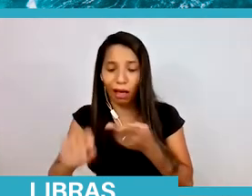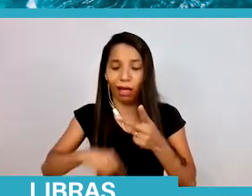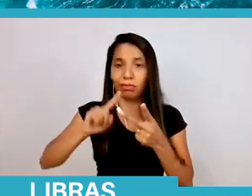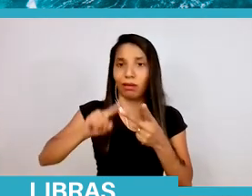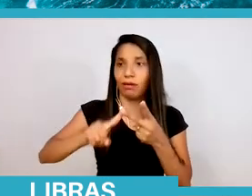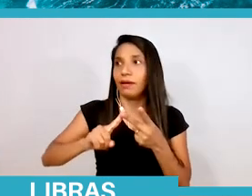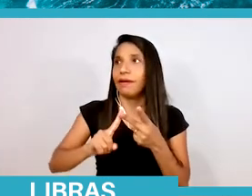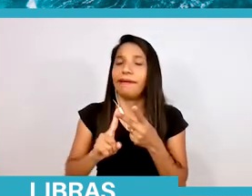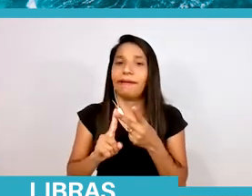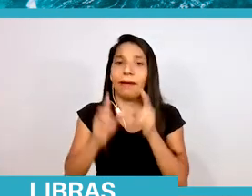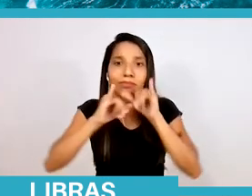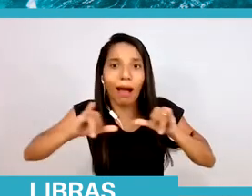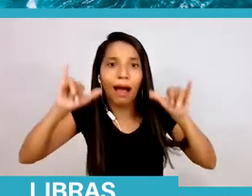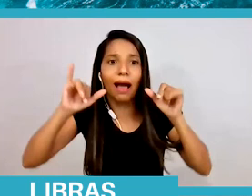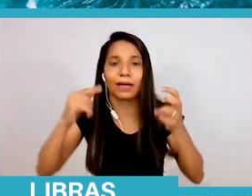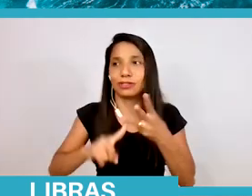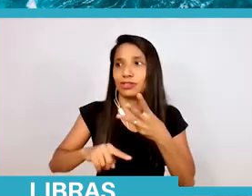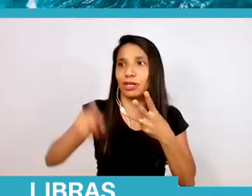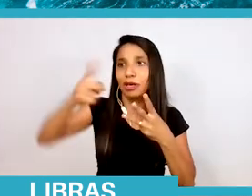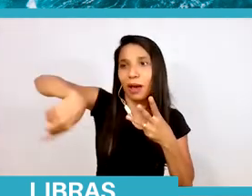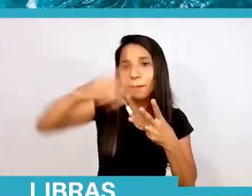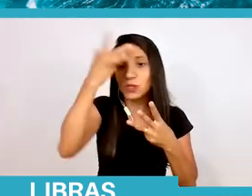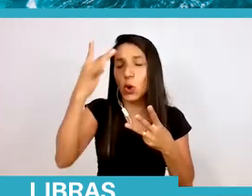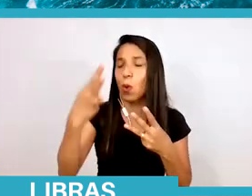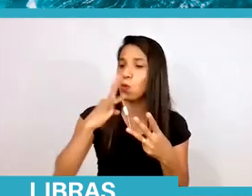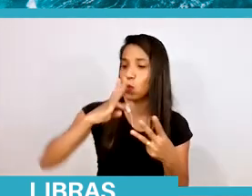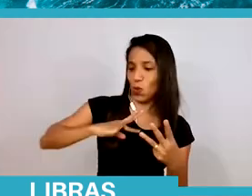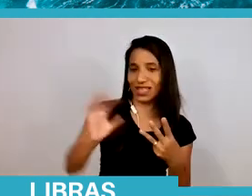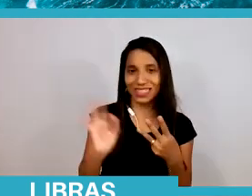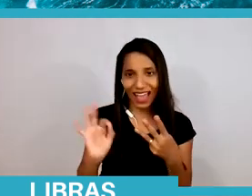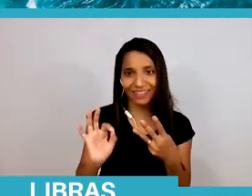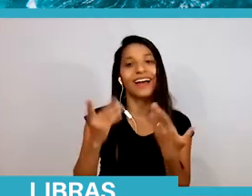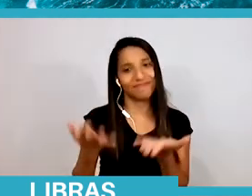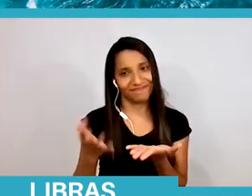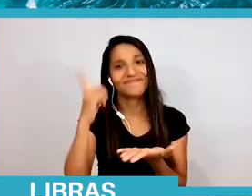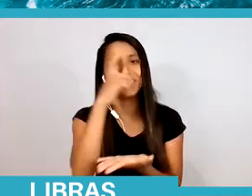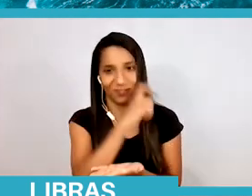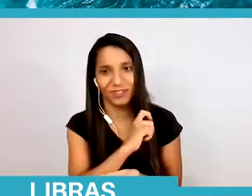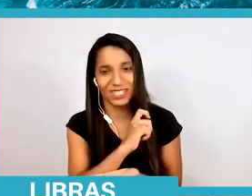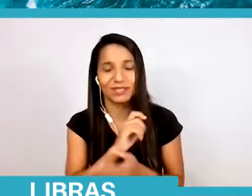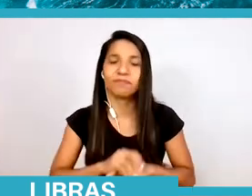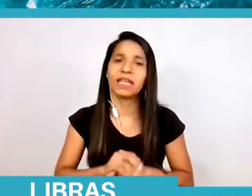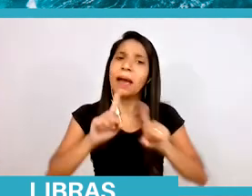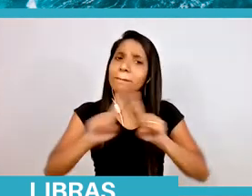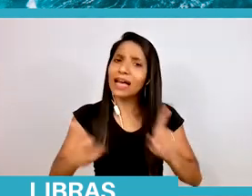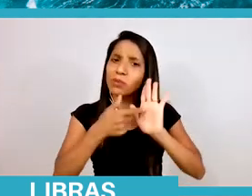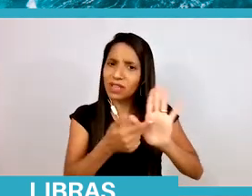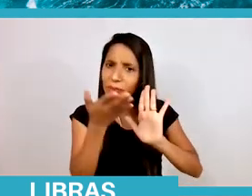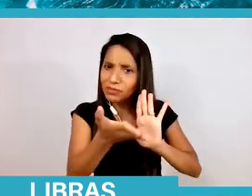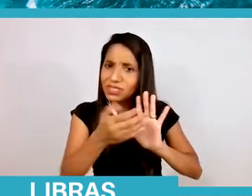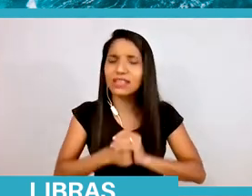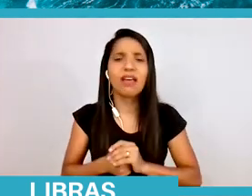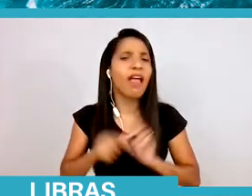a sua credibilidade. E aqui só alguns exemplos de startups que começaram com esse mindset, essa forma de pensar